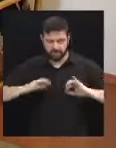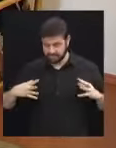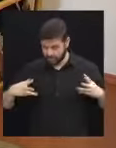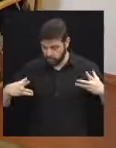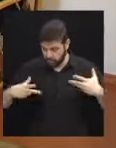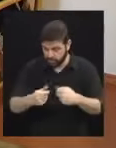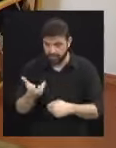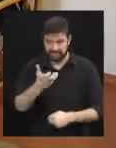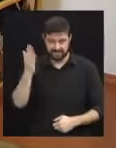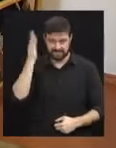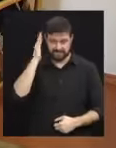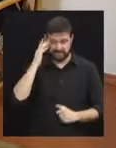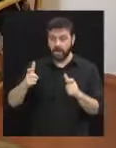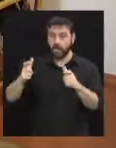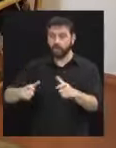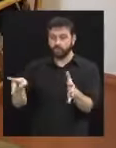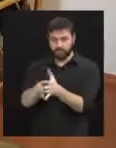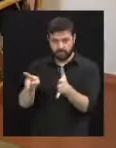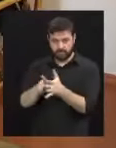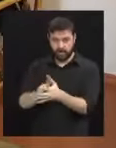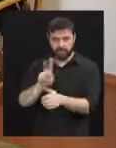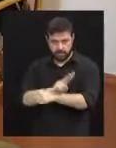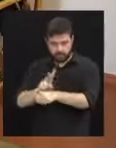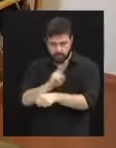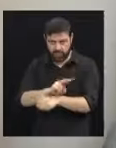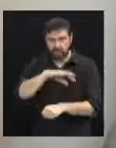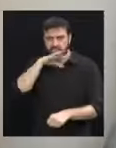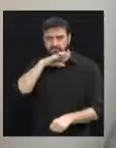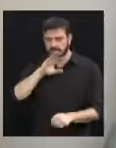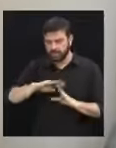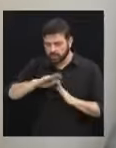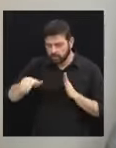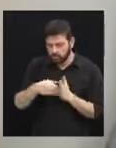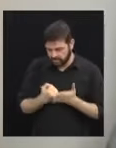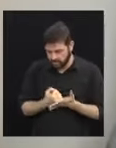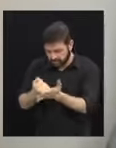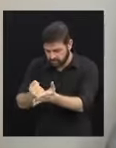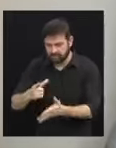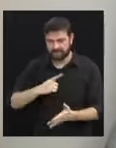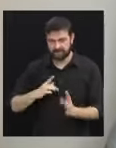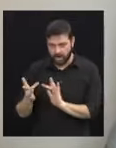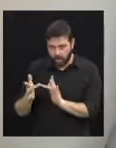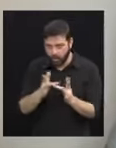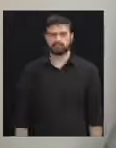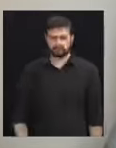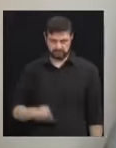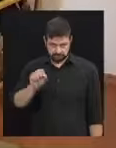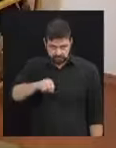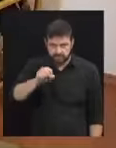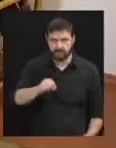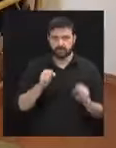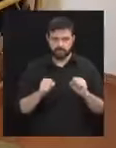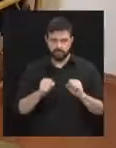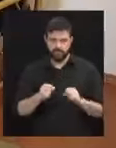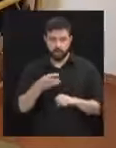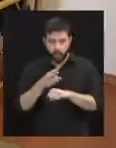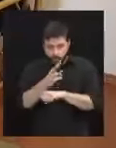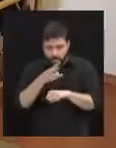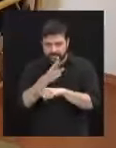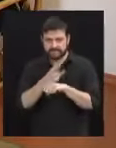que quiser saber a respeito da Like ou qualquer tipo de ajuda que também for bem-vinda, a gente pode adquirir nesses contatos que você passou, é isso, Liliane? Pode, através do